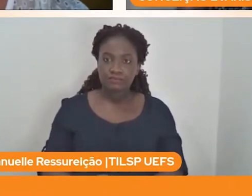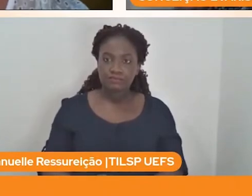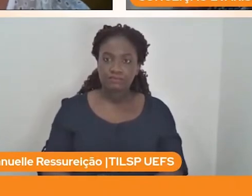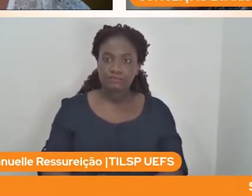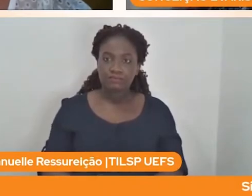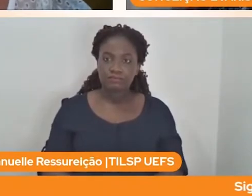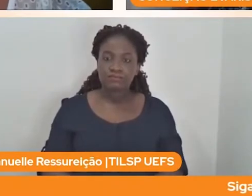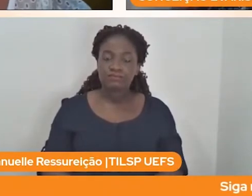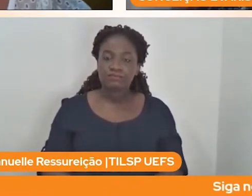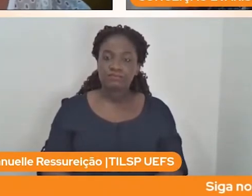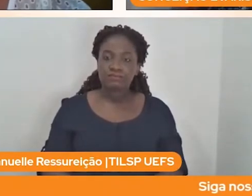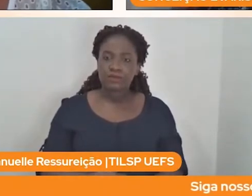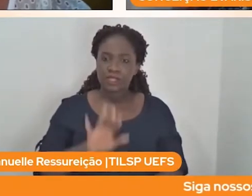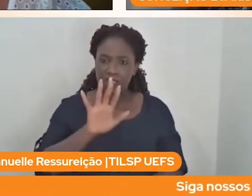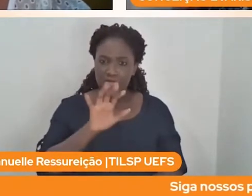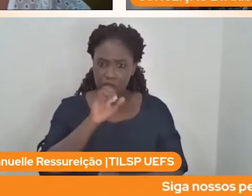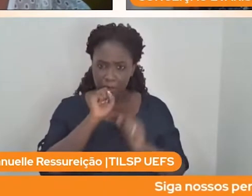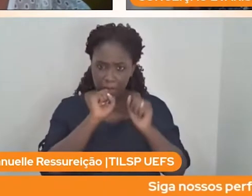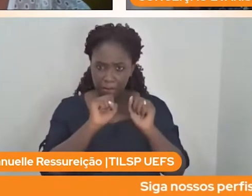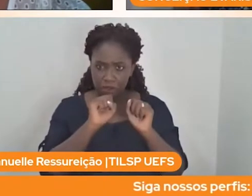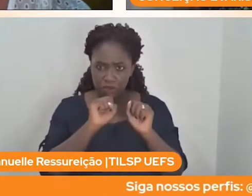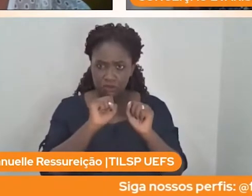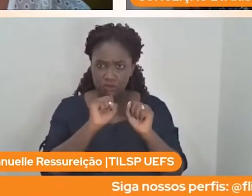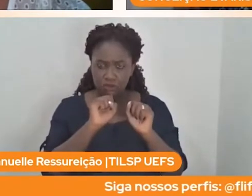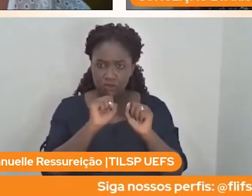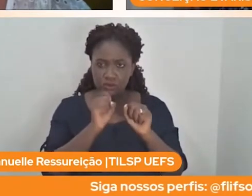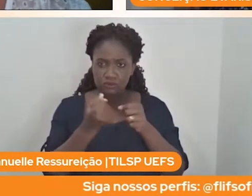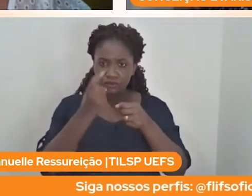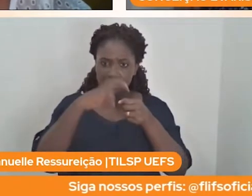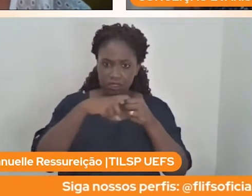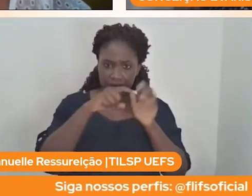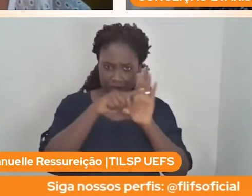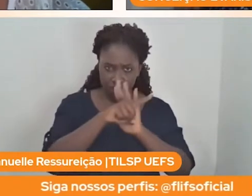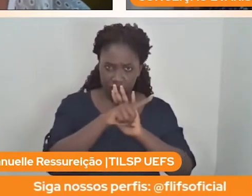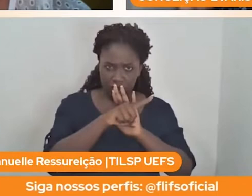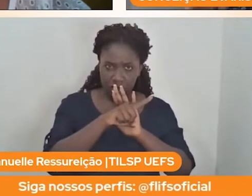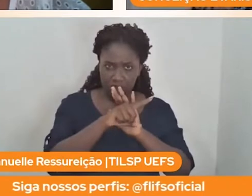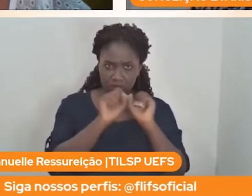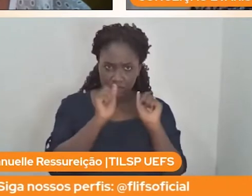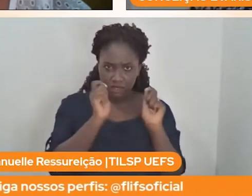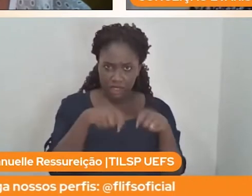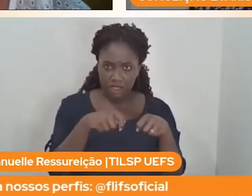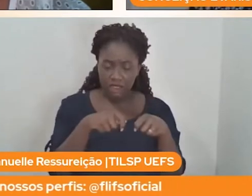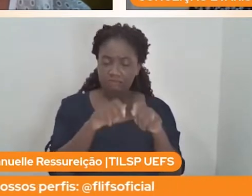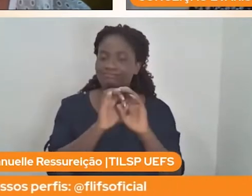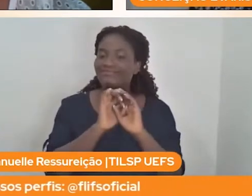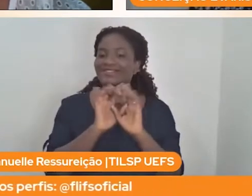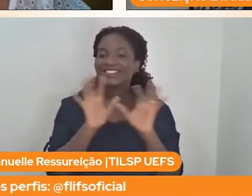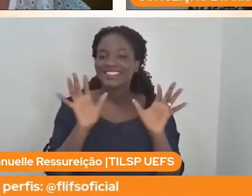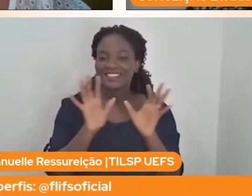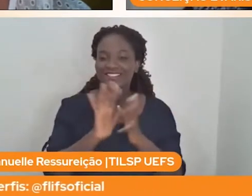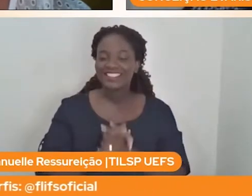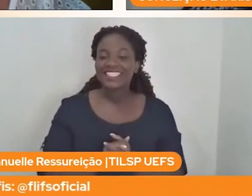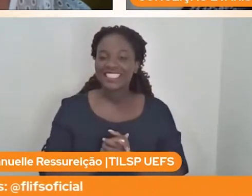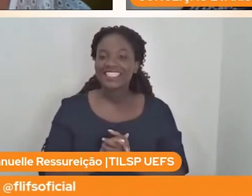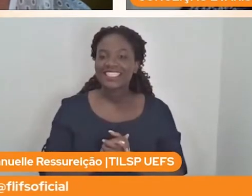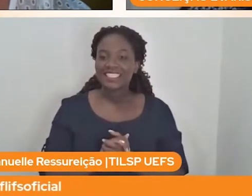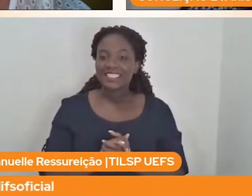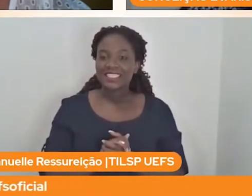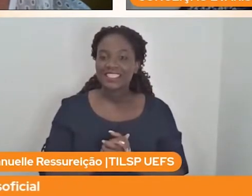Rita, eu posso voltar à pergunta anterior? Pode, fique à Pode. vontade. Sim,